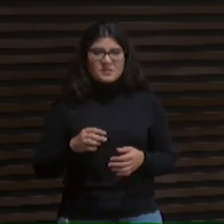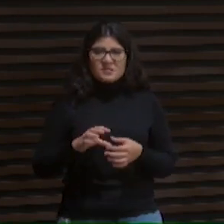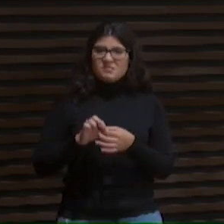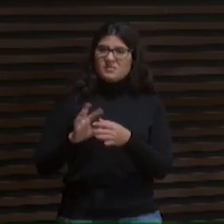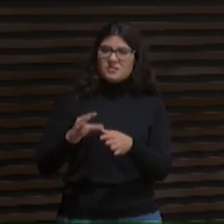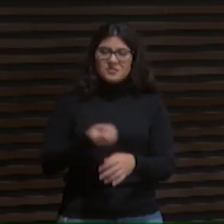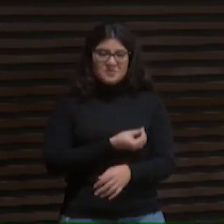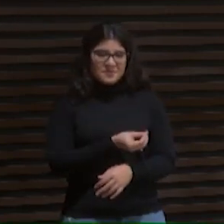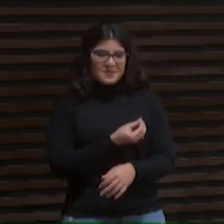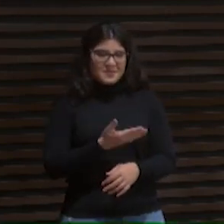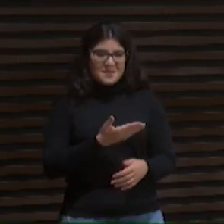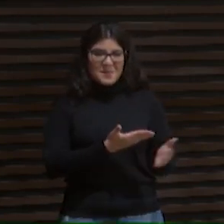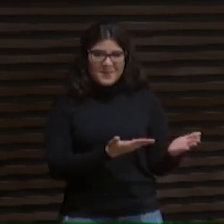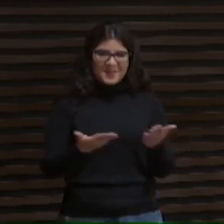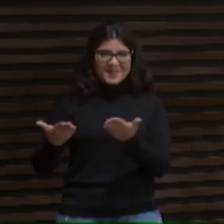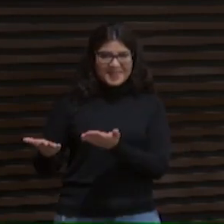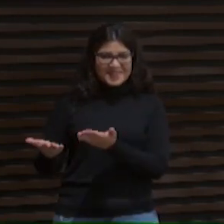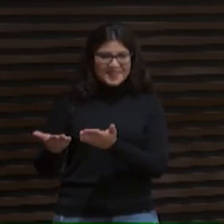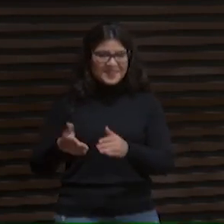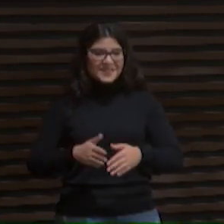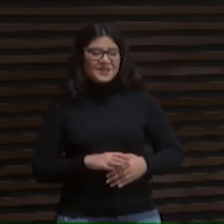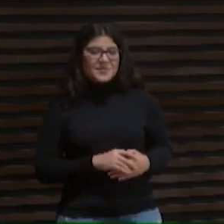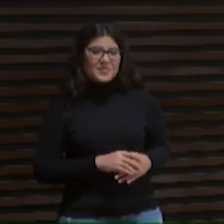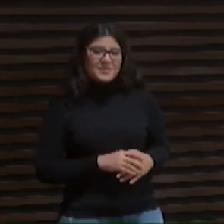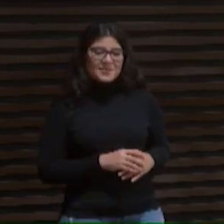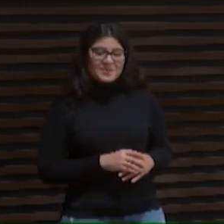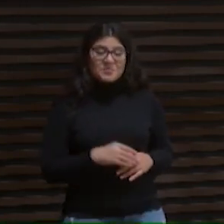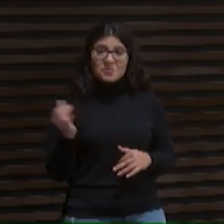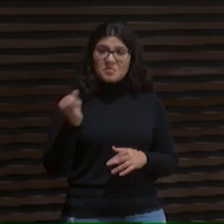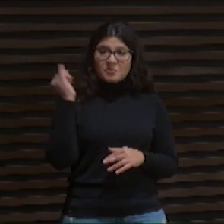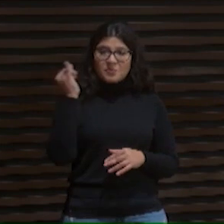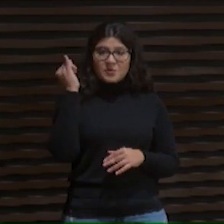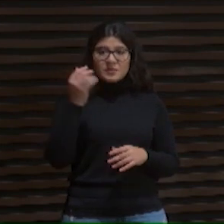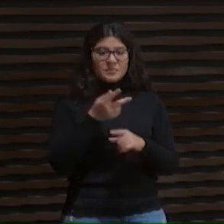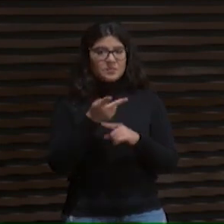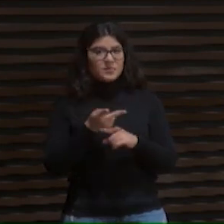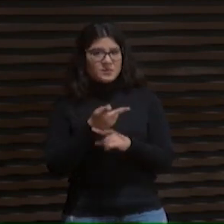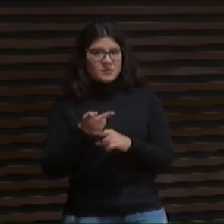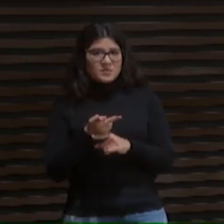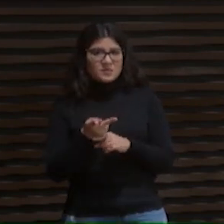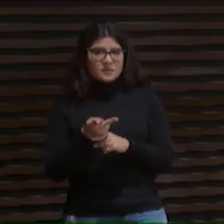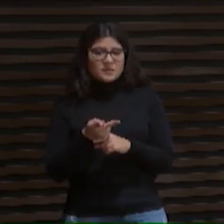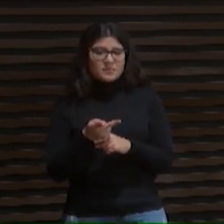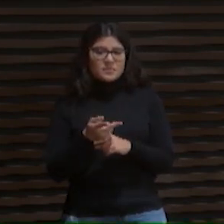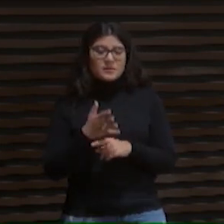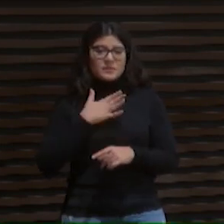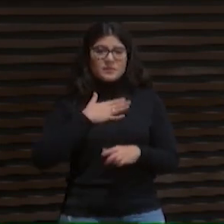é a toada, é o cântico desse povo, e o que importa é a busca a